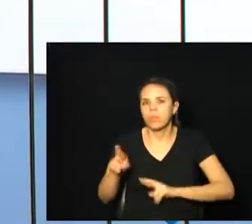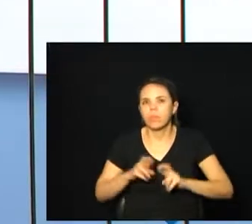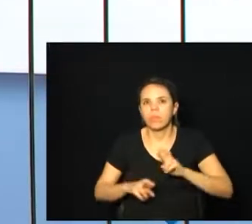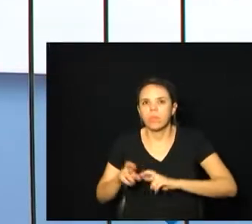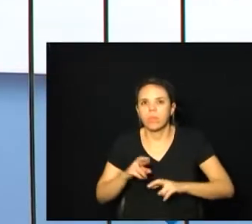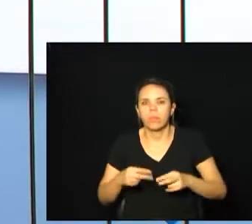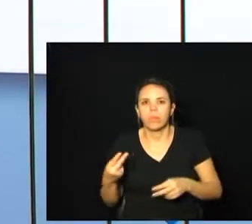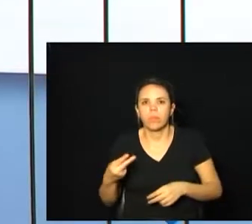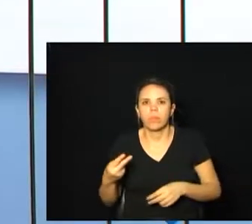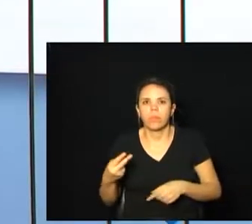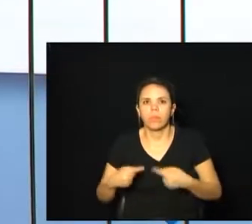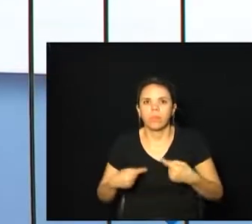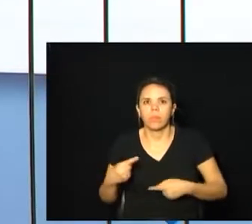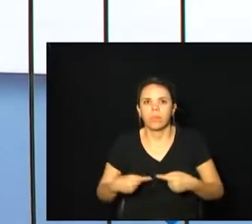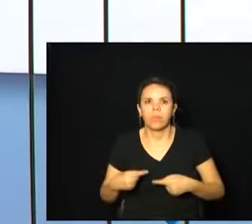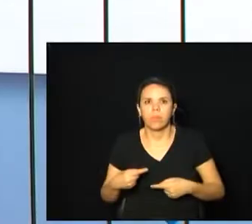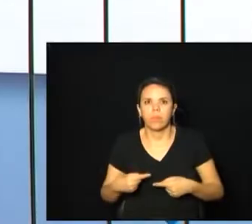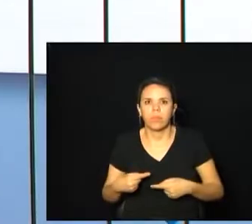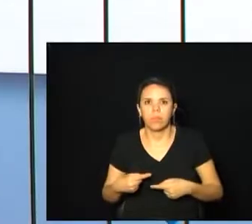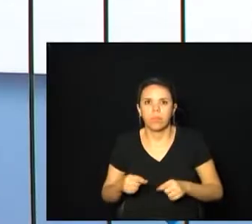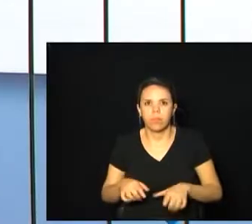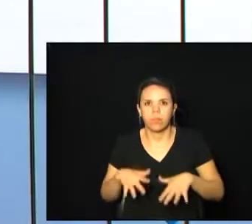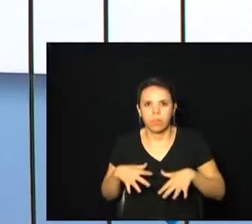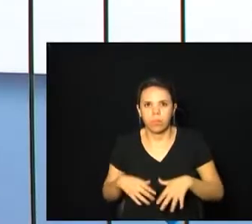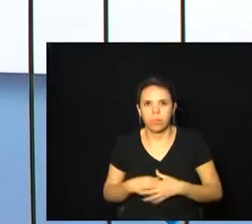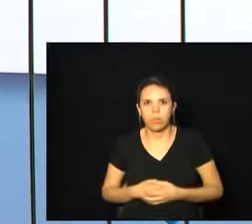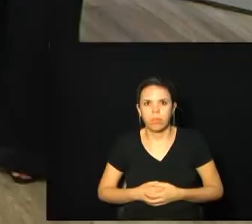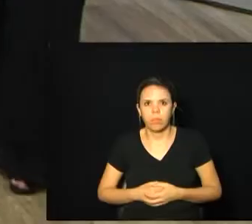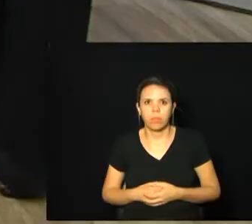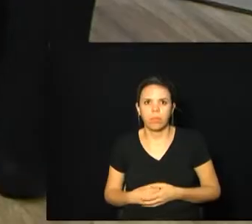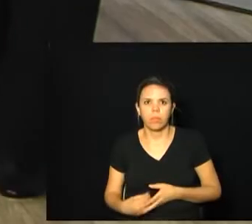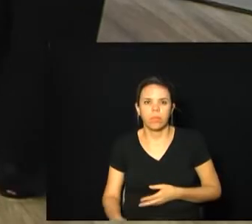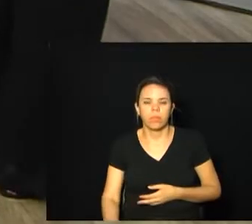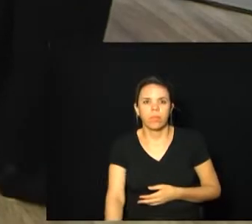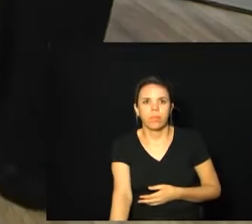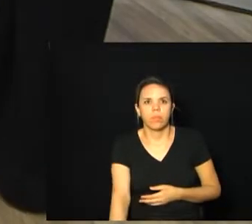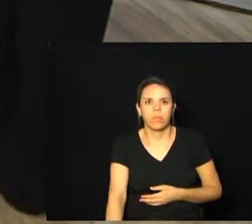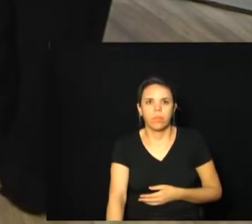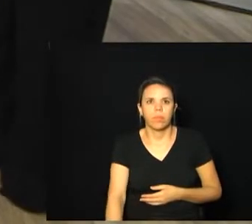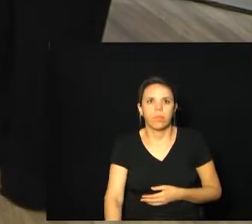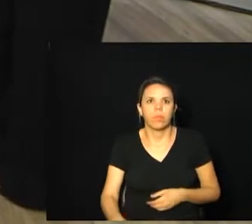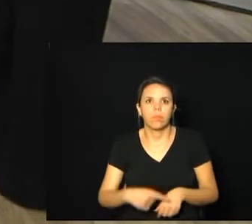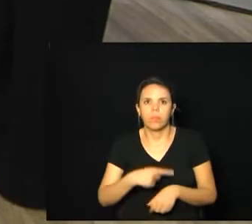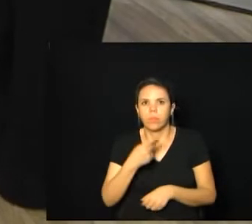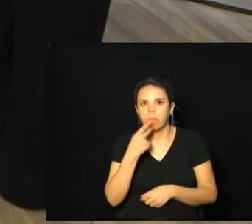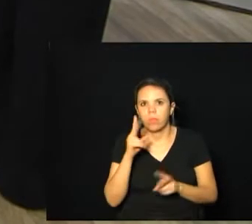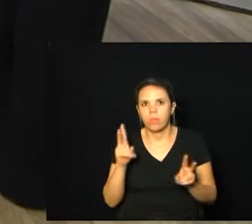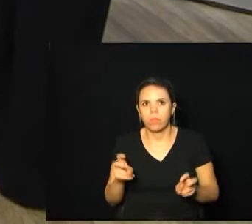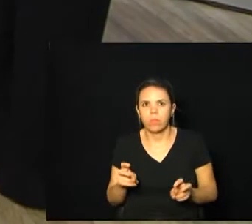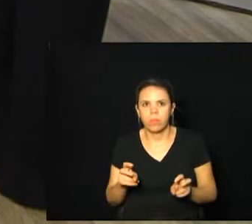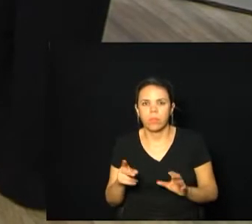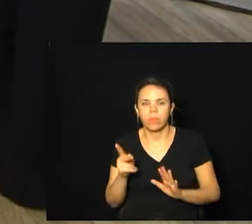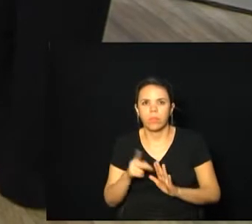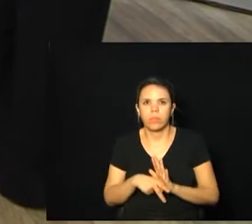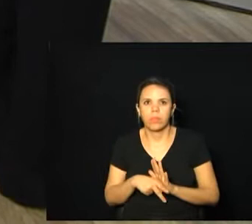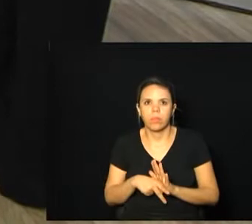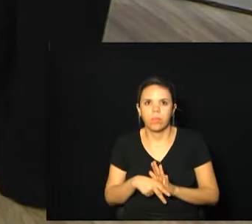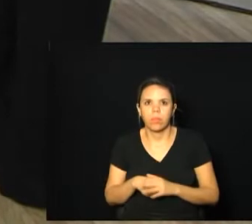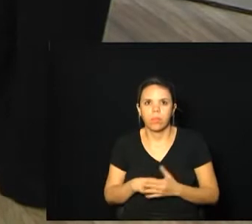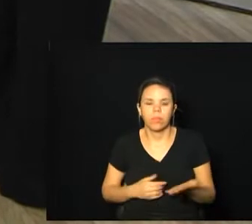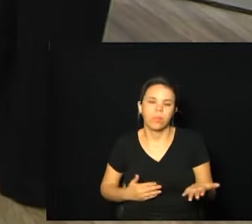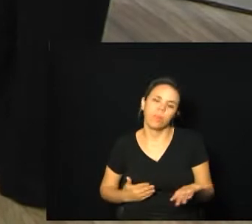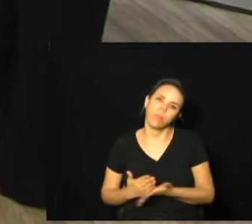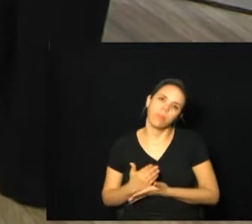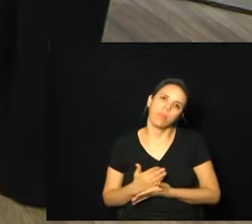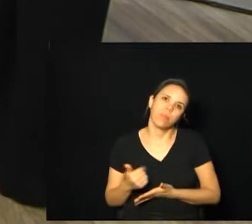em segunda discussão pelo plenário da Câmara de Campinas. Mirna Abreu, é hora de nós falarmos sobre aqueles projetos que são